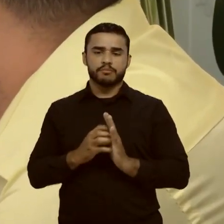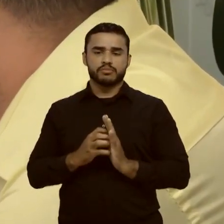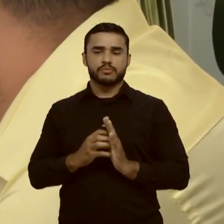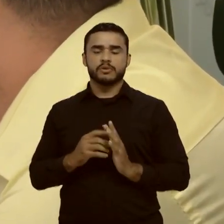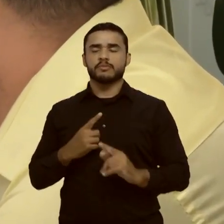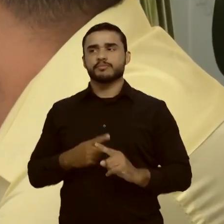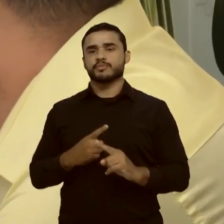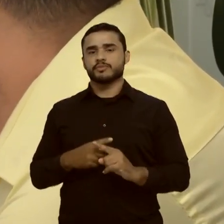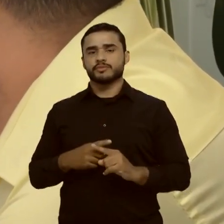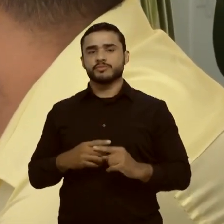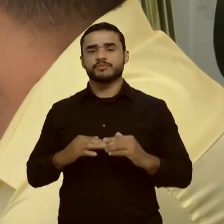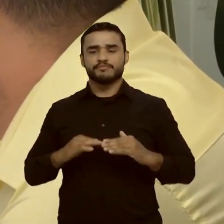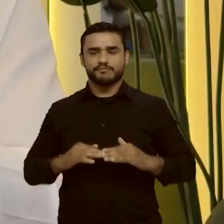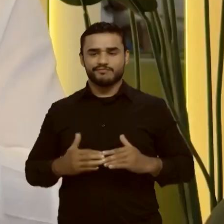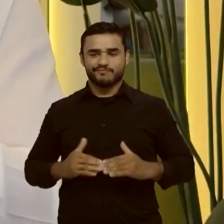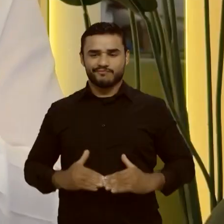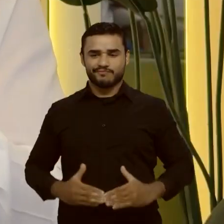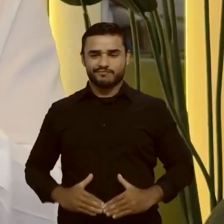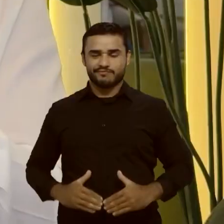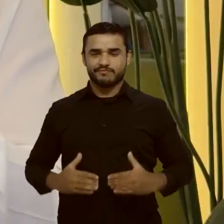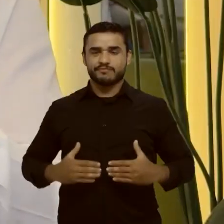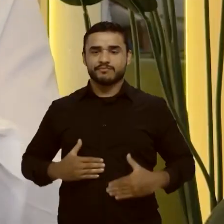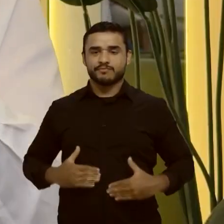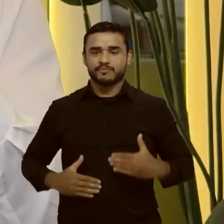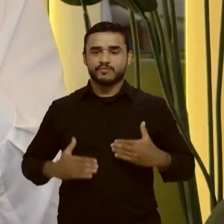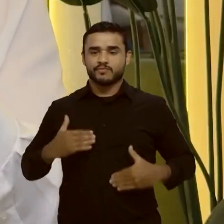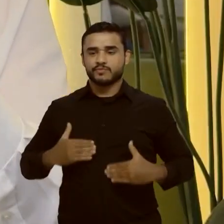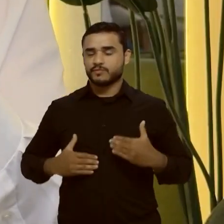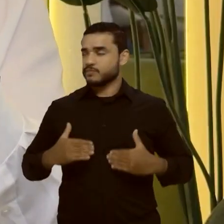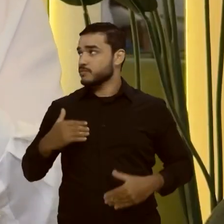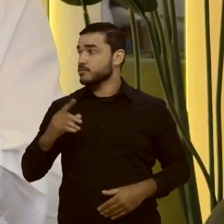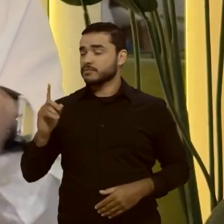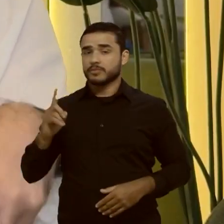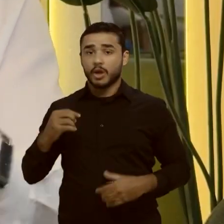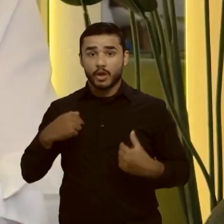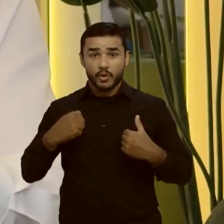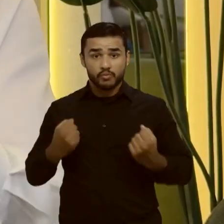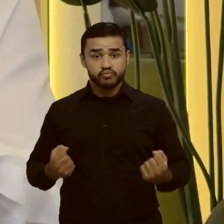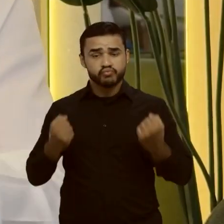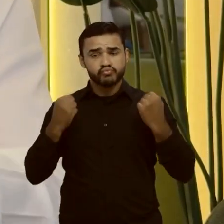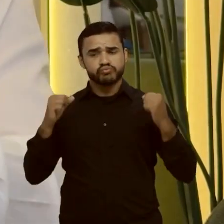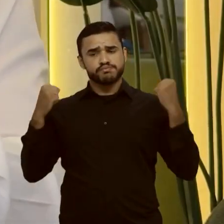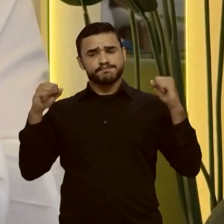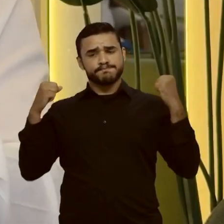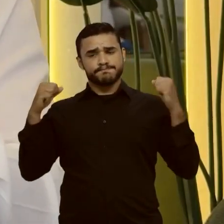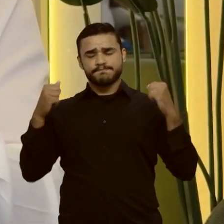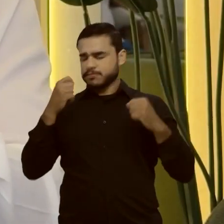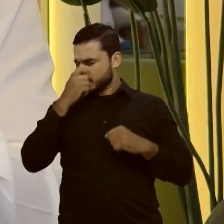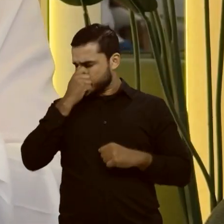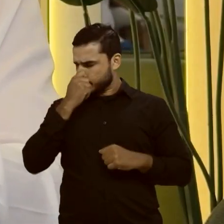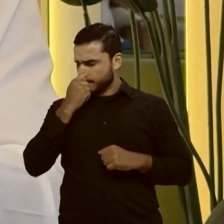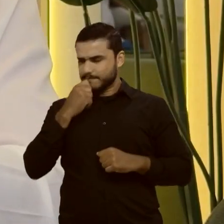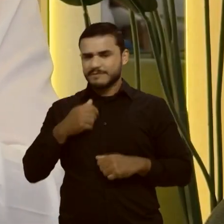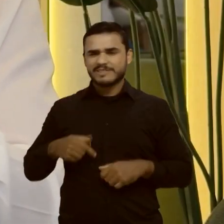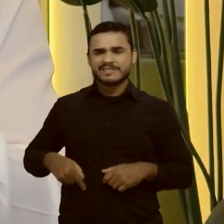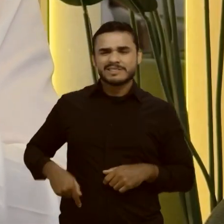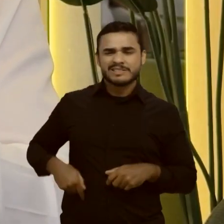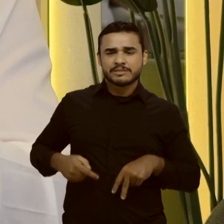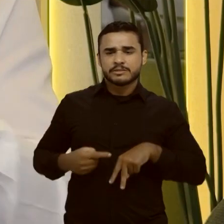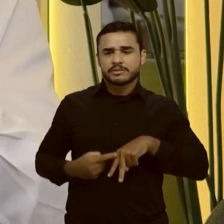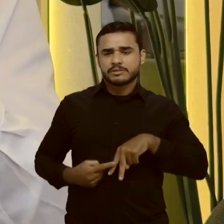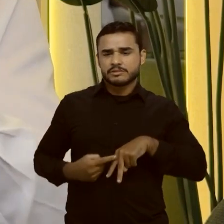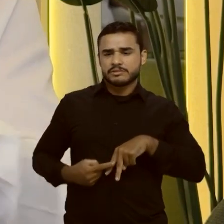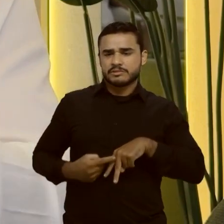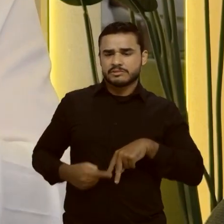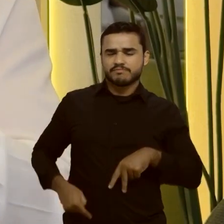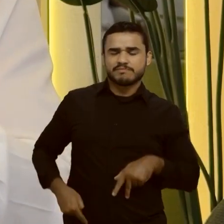de uma hérnia da parede abdominal. Eu estava na academia quando eu senti um pequeno incômodo na região aqui da virilha. Fui ao banheiro